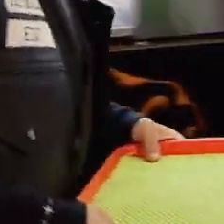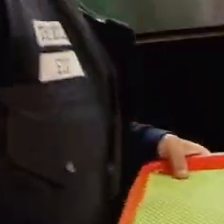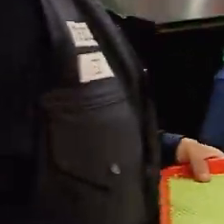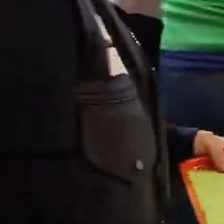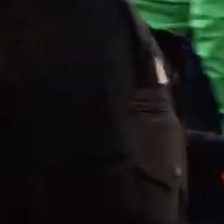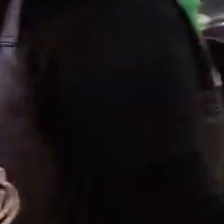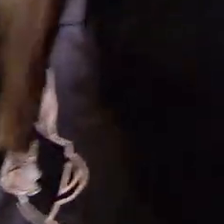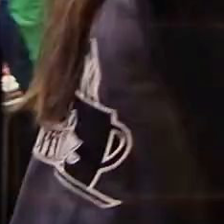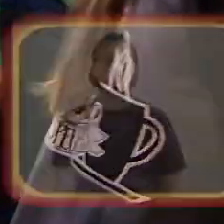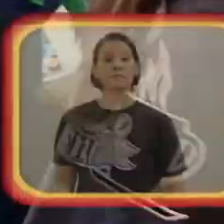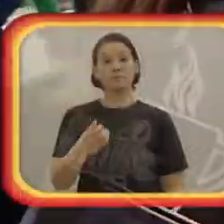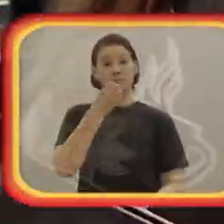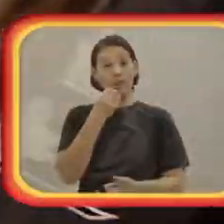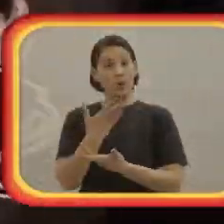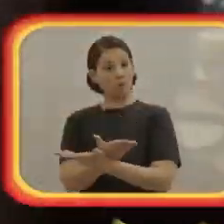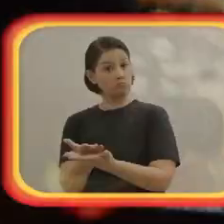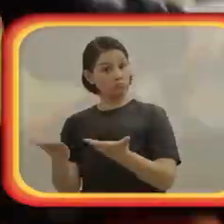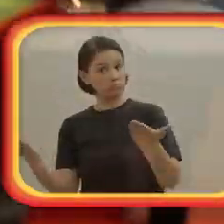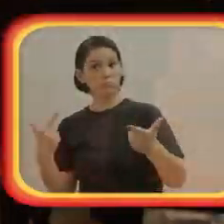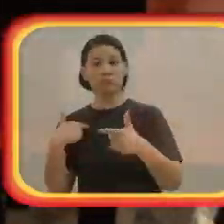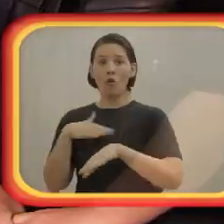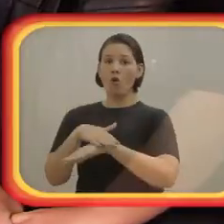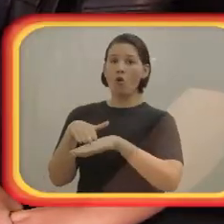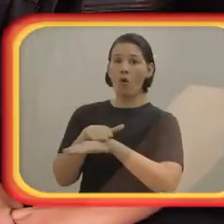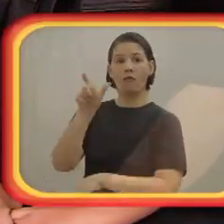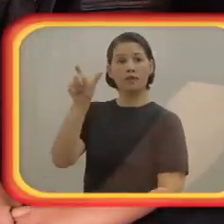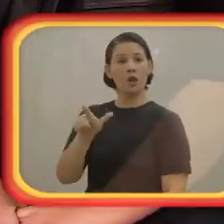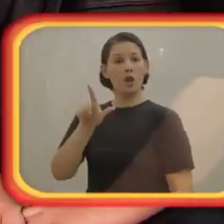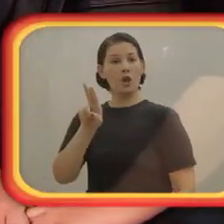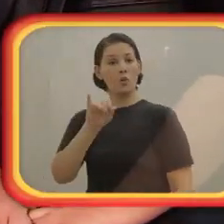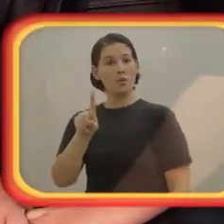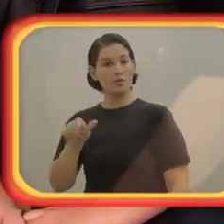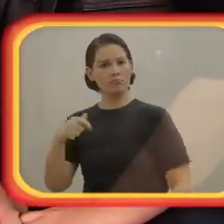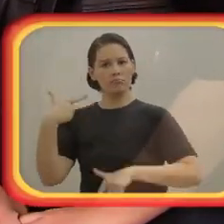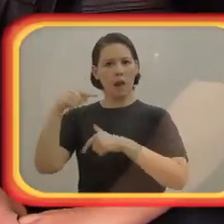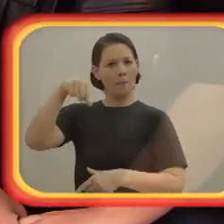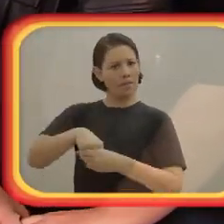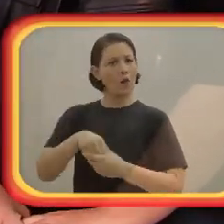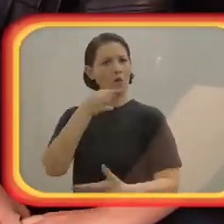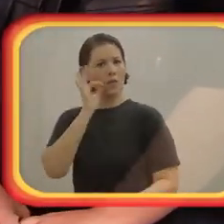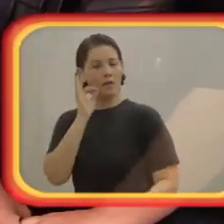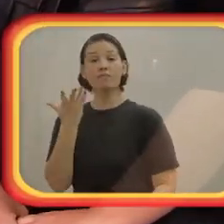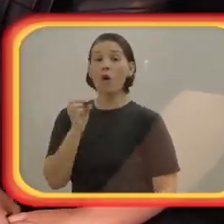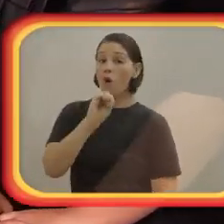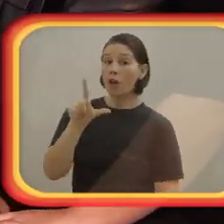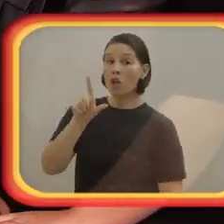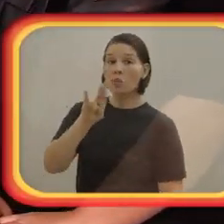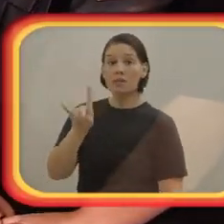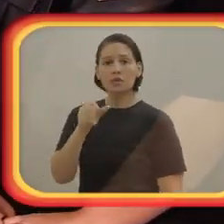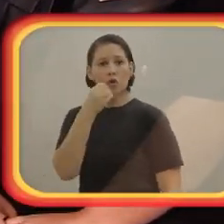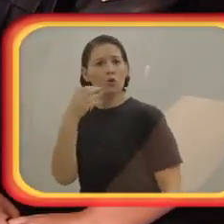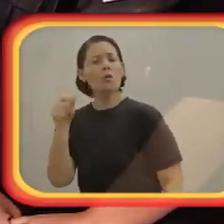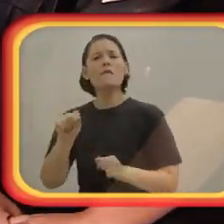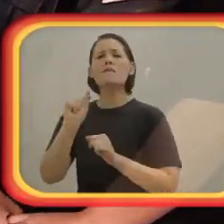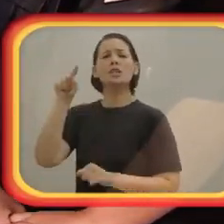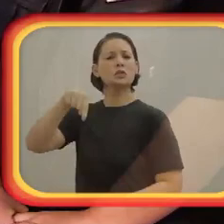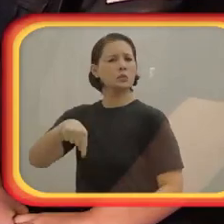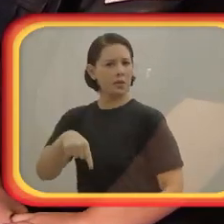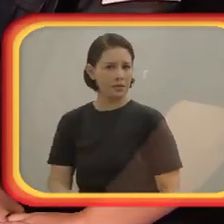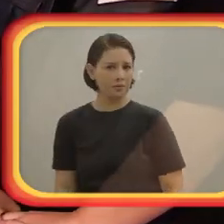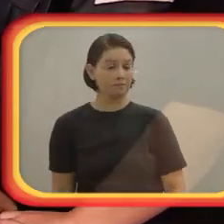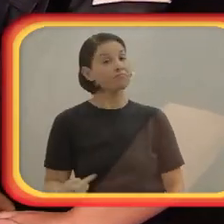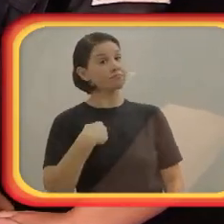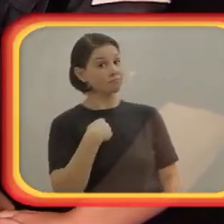Down. Bom, pessoal, vou conversar com a Luísa, que trabalha aqui dentro do café. Oi, Luísa. Tudo bem? O que